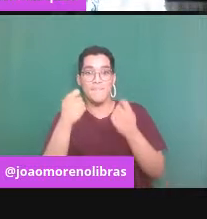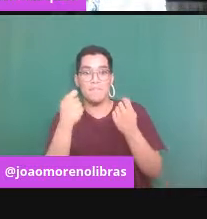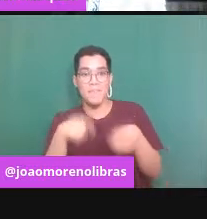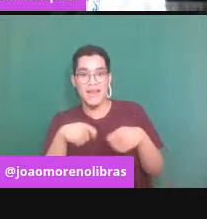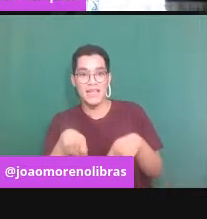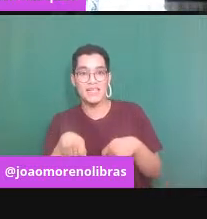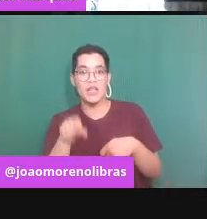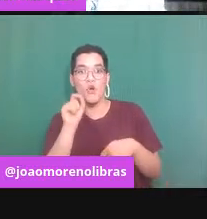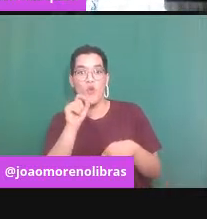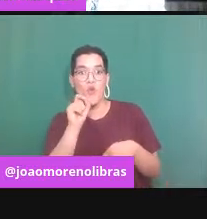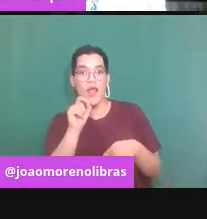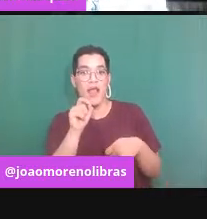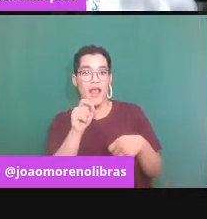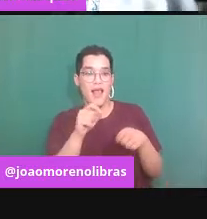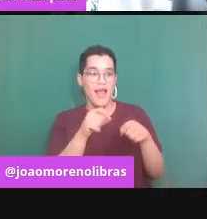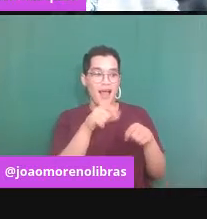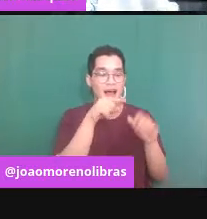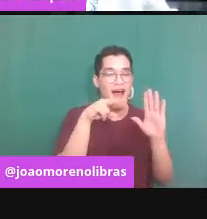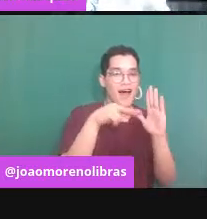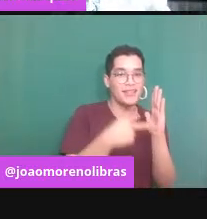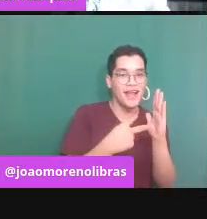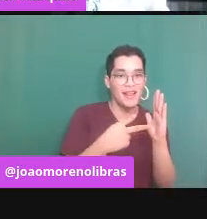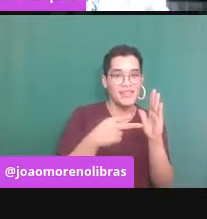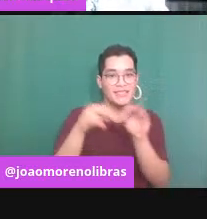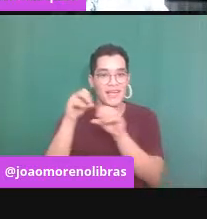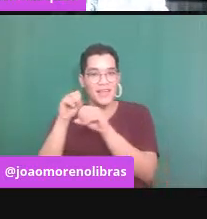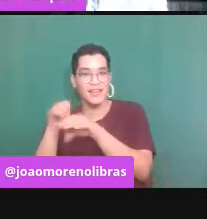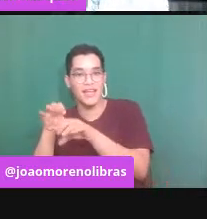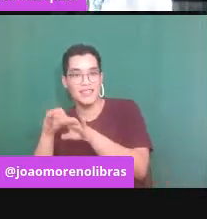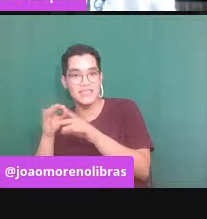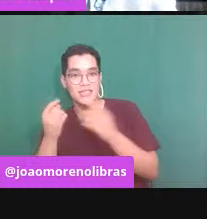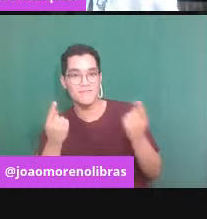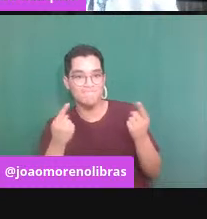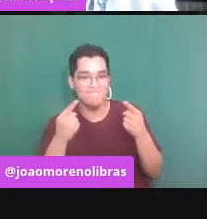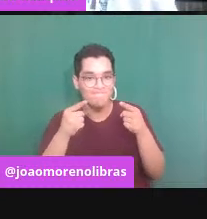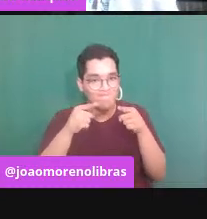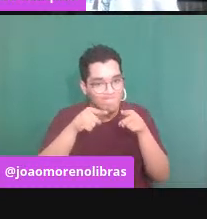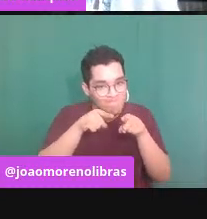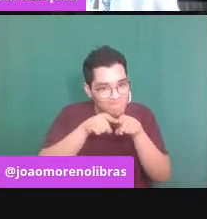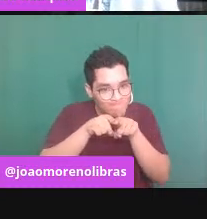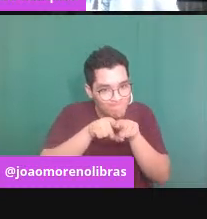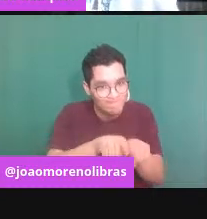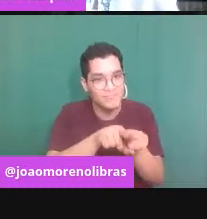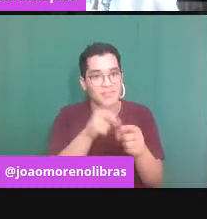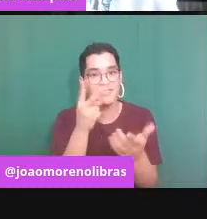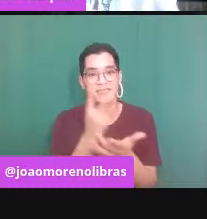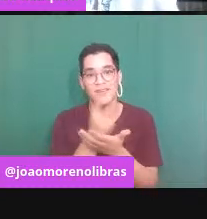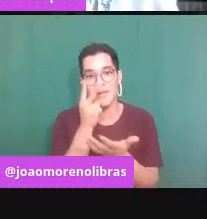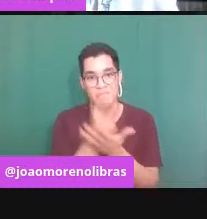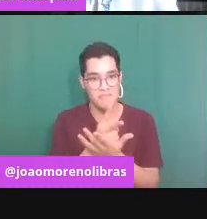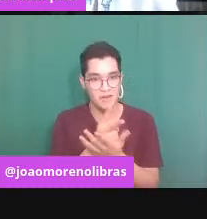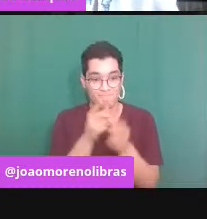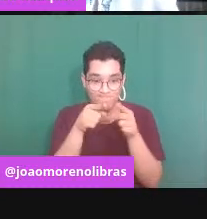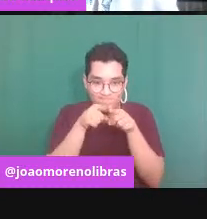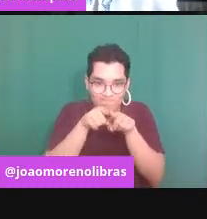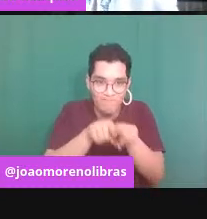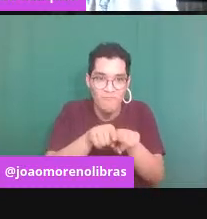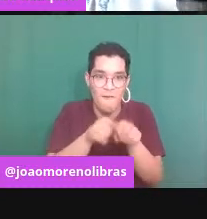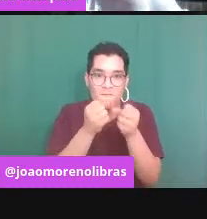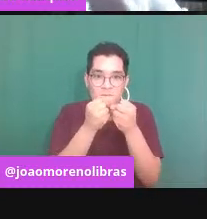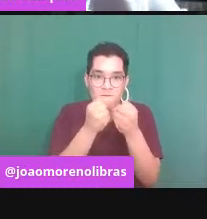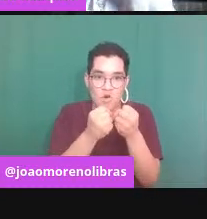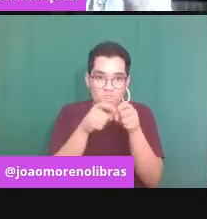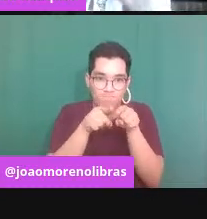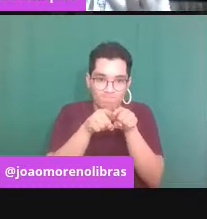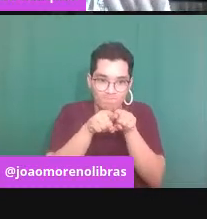análise criteriosamente desenvolvida com base num aspecto teórico, né? Então, agora eu vou tentar mostrar para